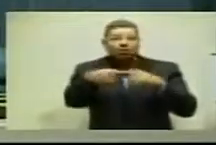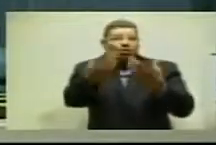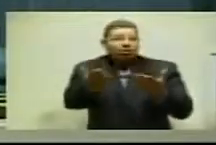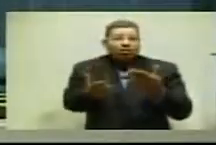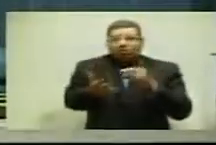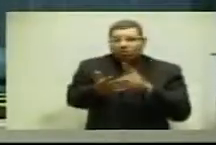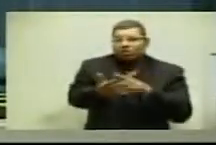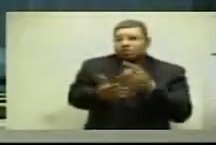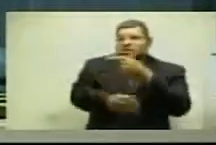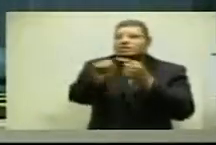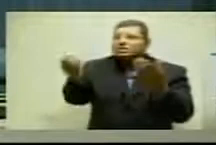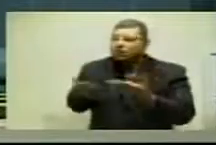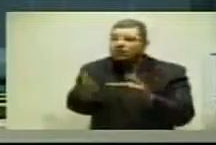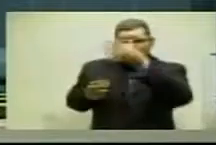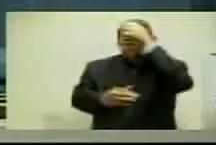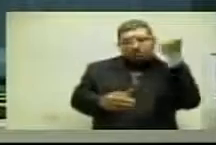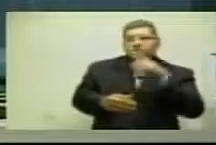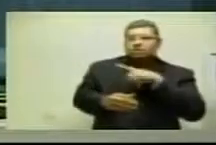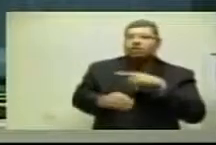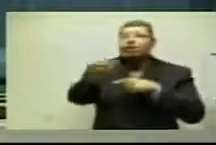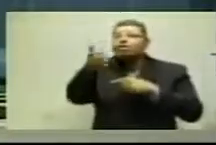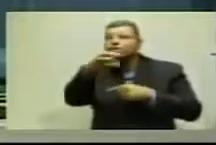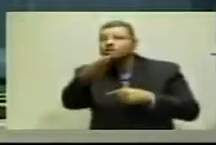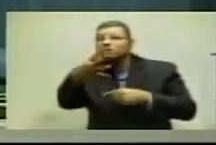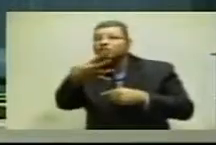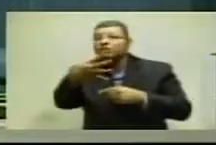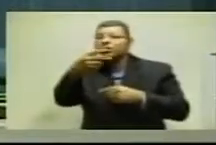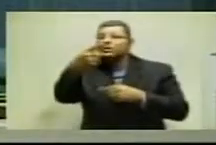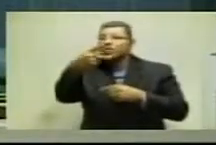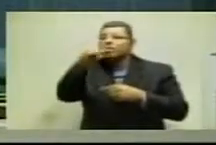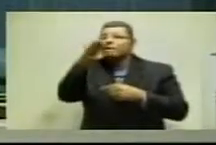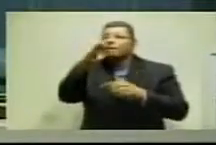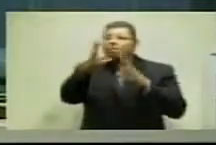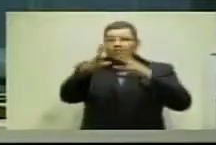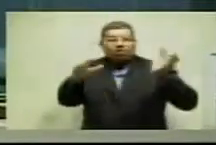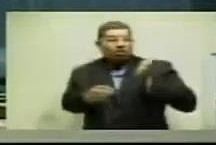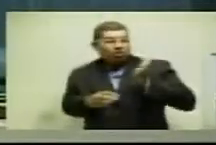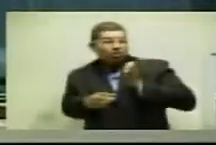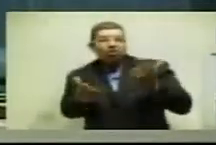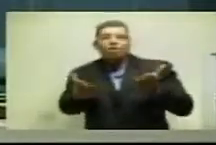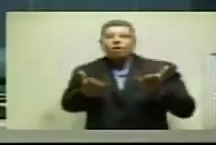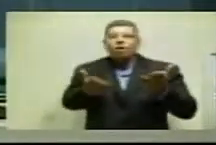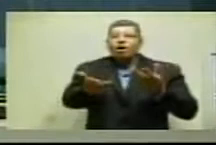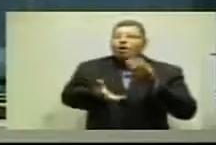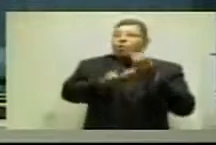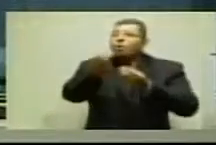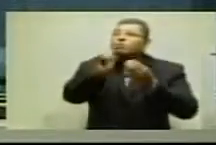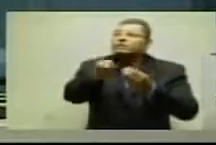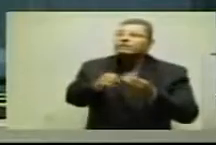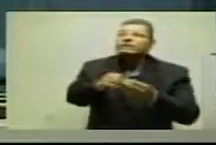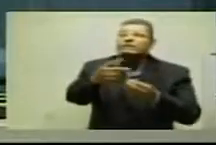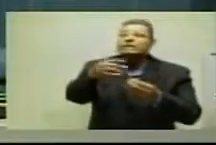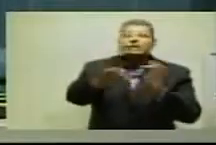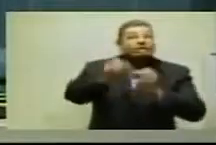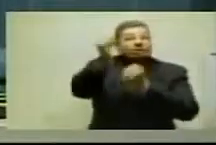óbvio que se hoje o Amazonas é o 14º PIB com o polo industrial de Manaus, sem o